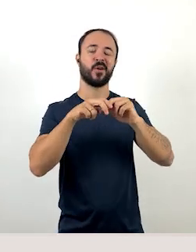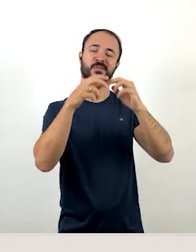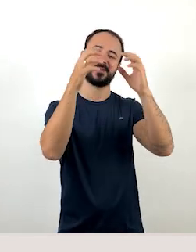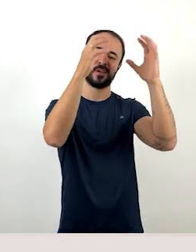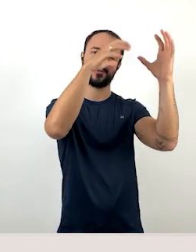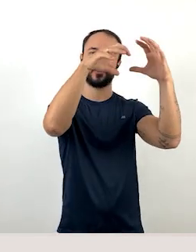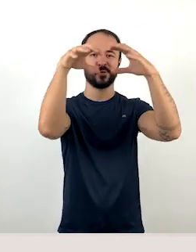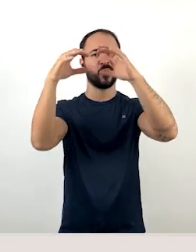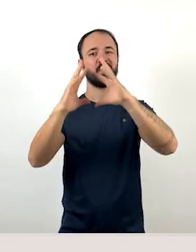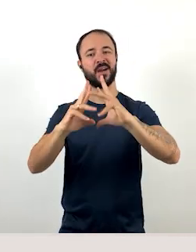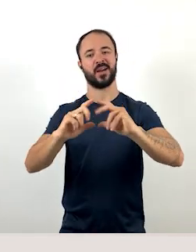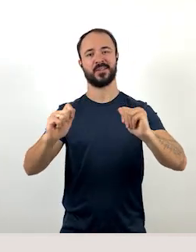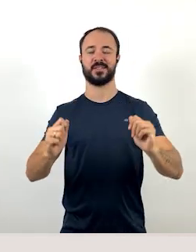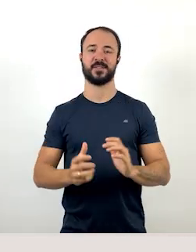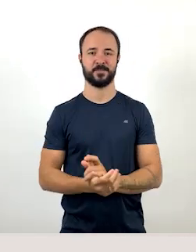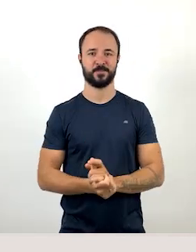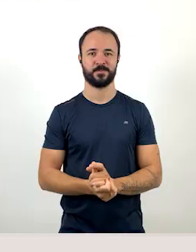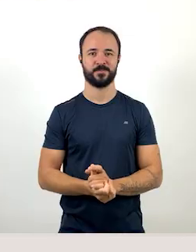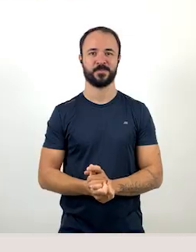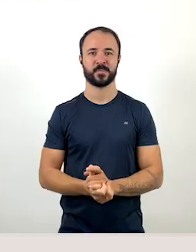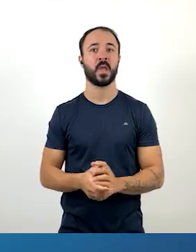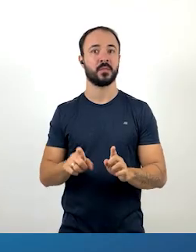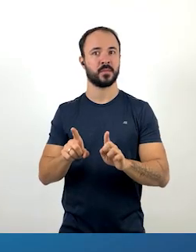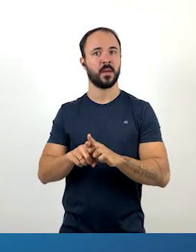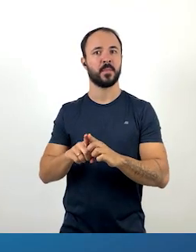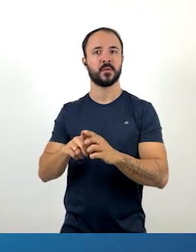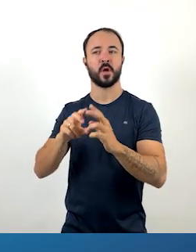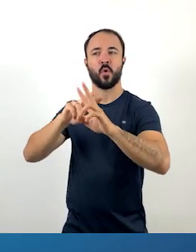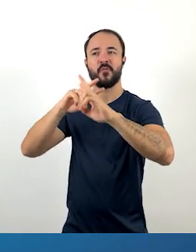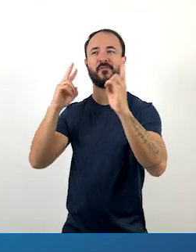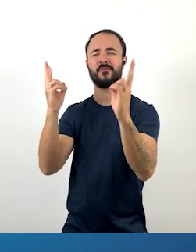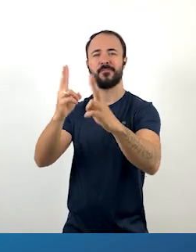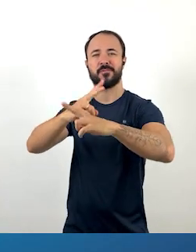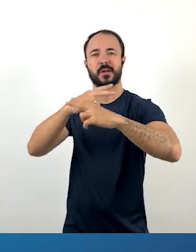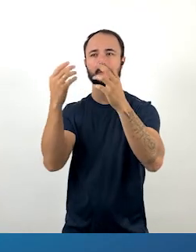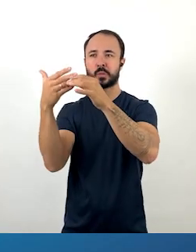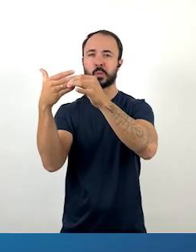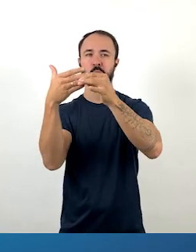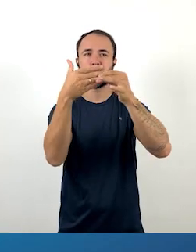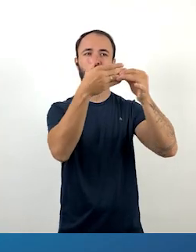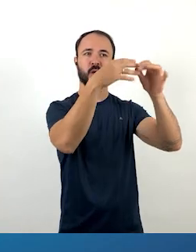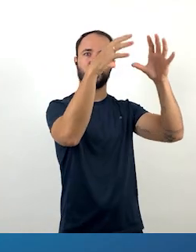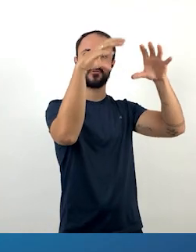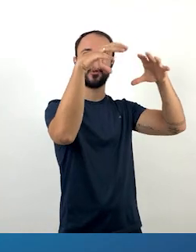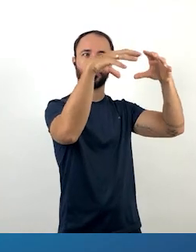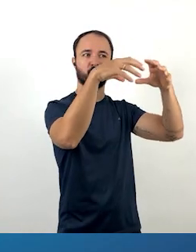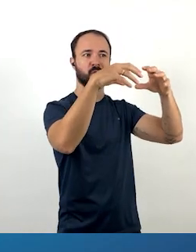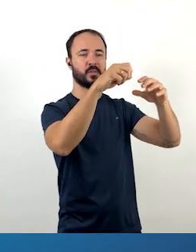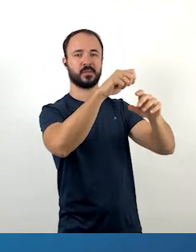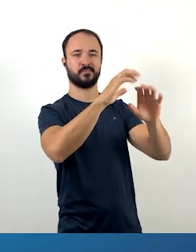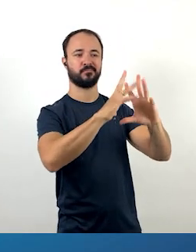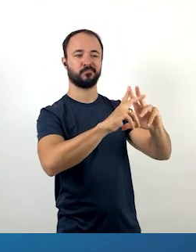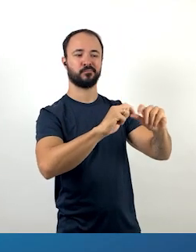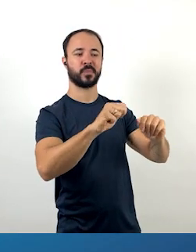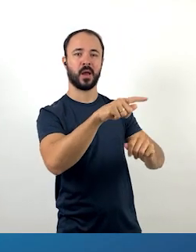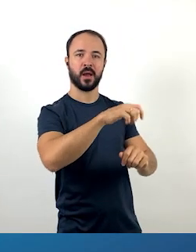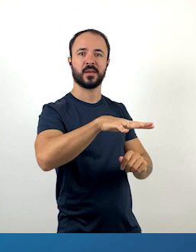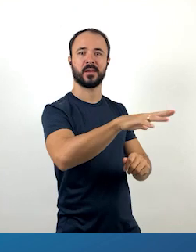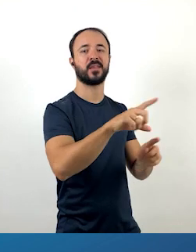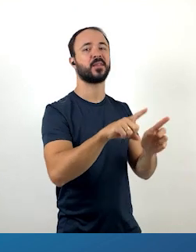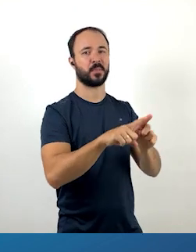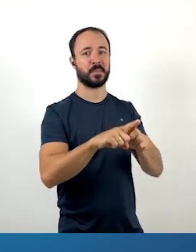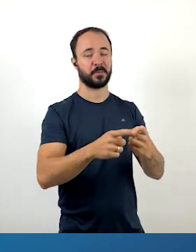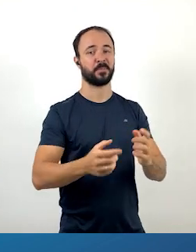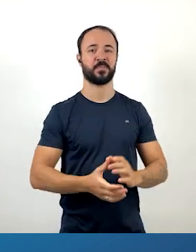essas nuvens para outras regiões. Mas nessas regiões nós temos um grande prejuízo relacionado também na forma econômica